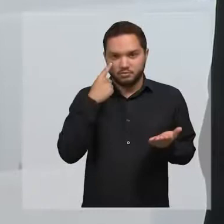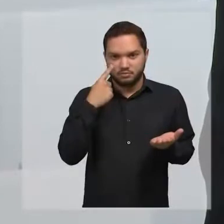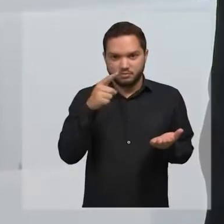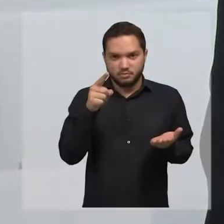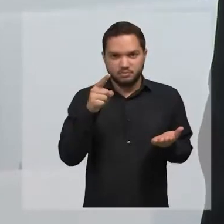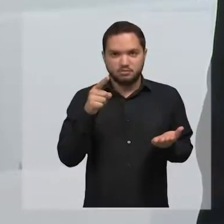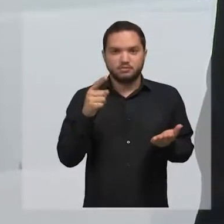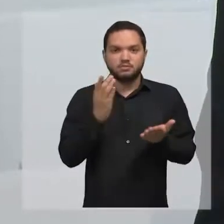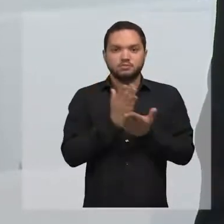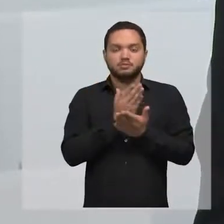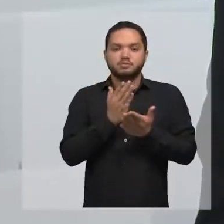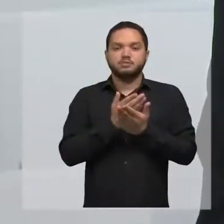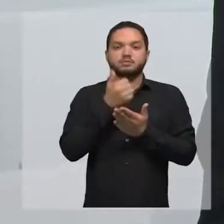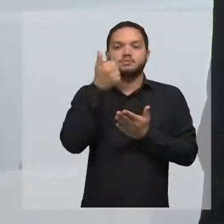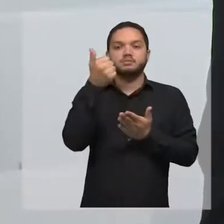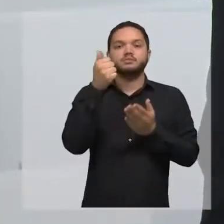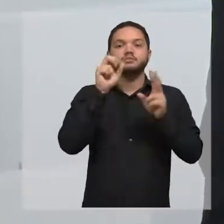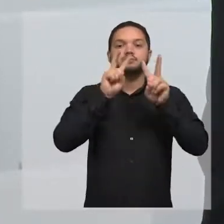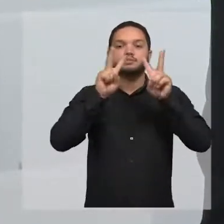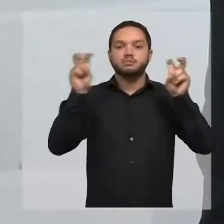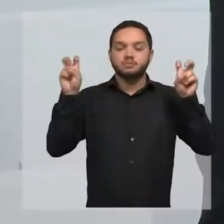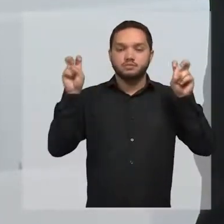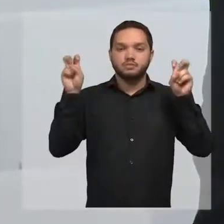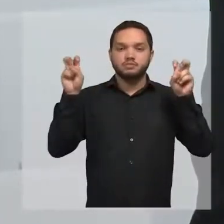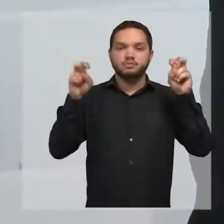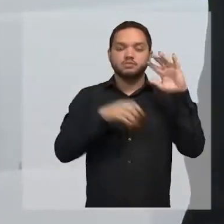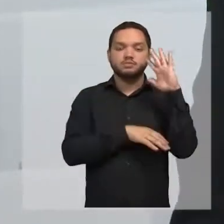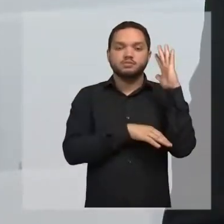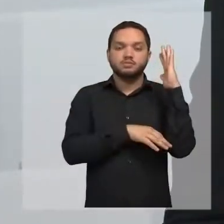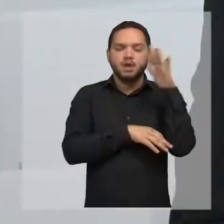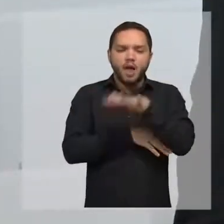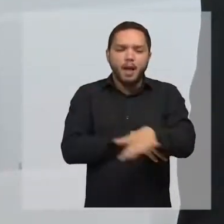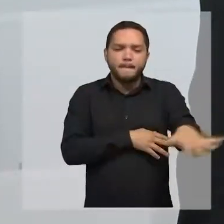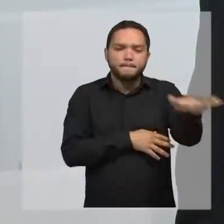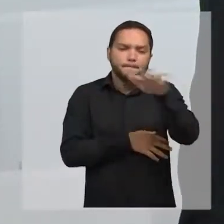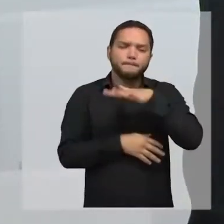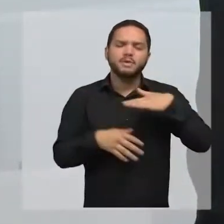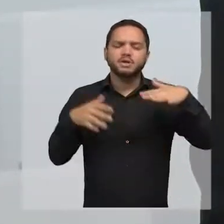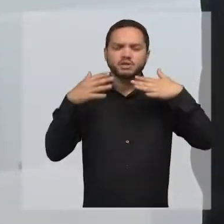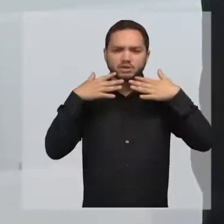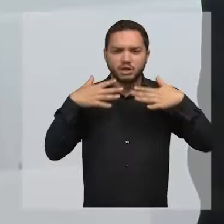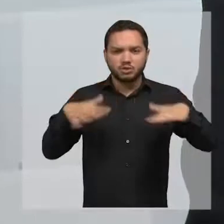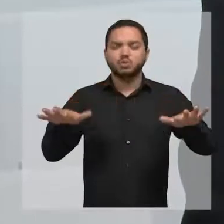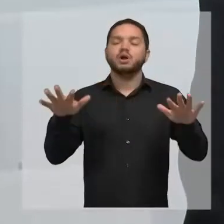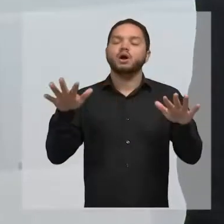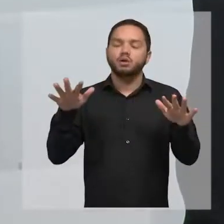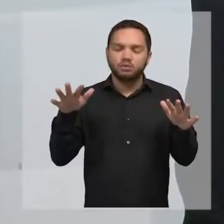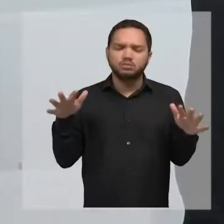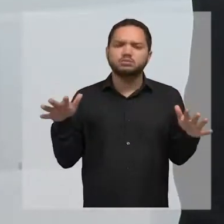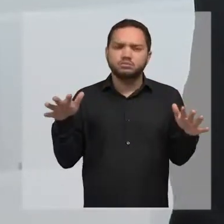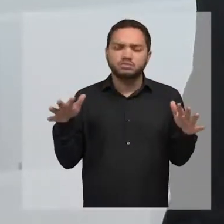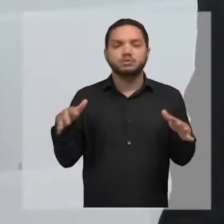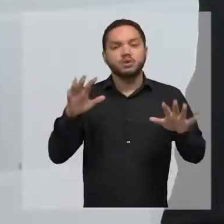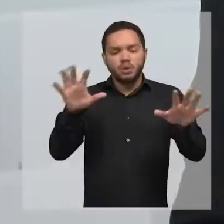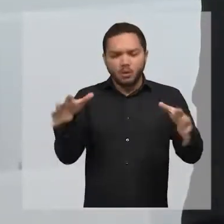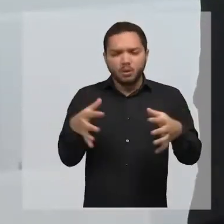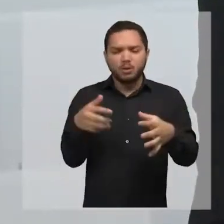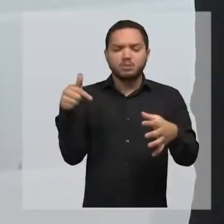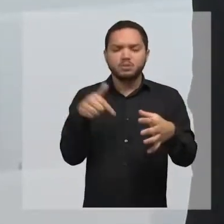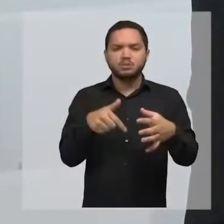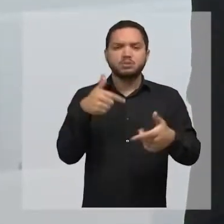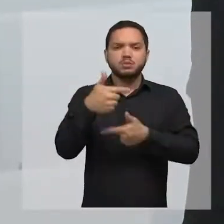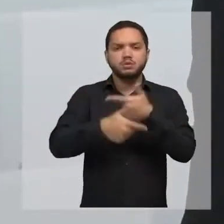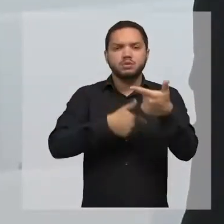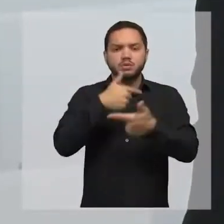gente viu, o livro 1 trata do ambiente natural. O que é importante nisso tudo é que a comissão está fazendo